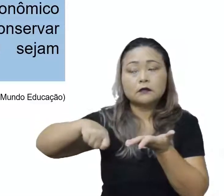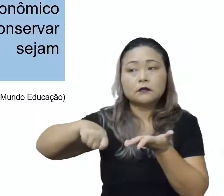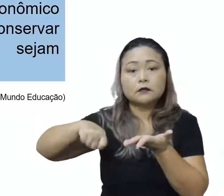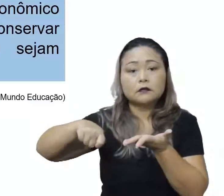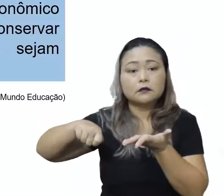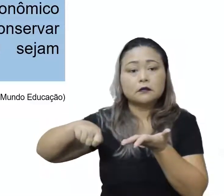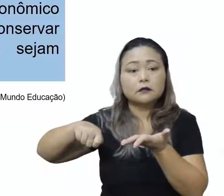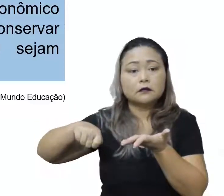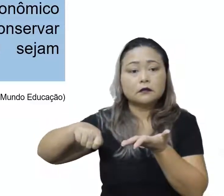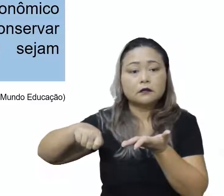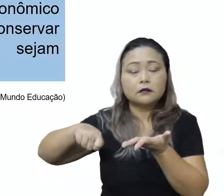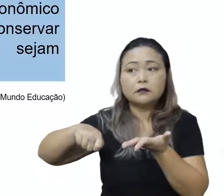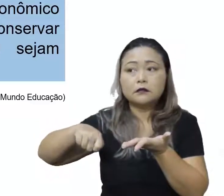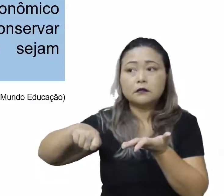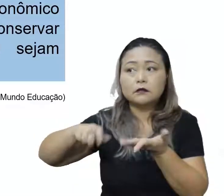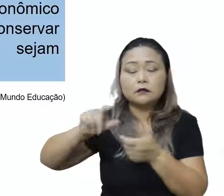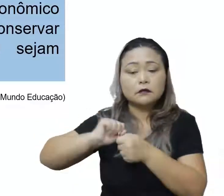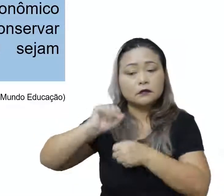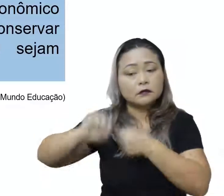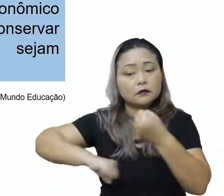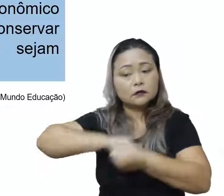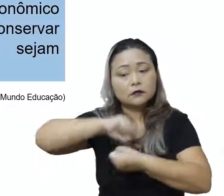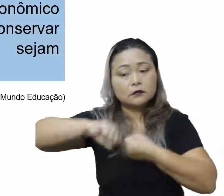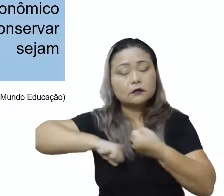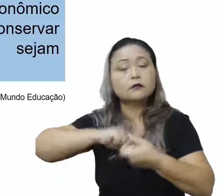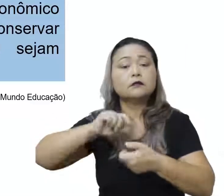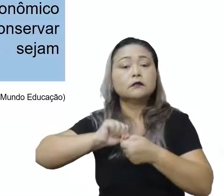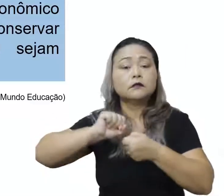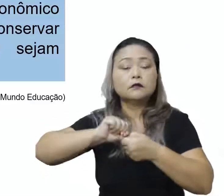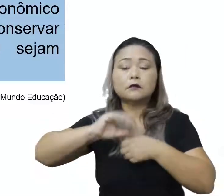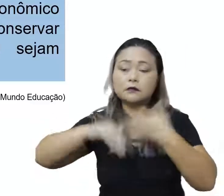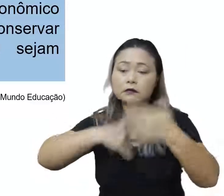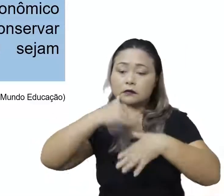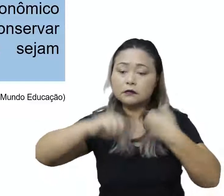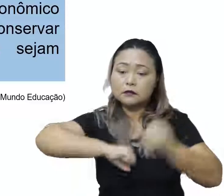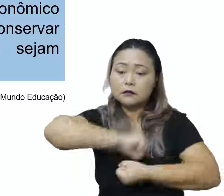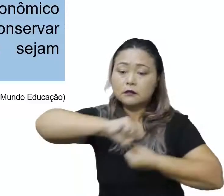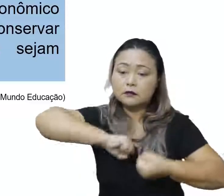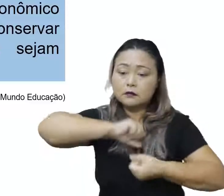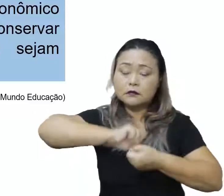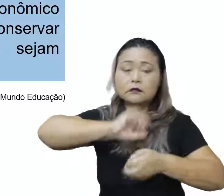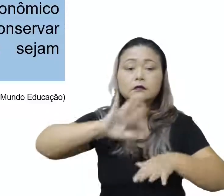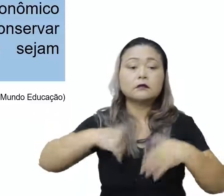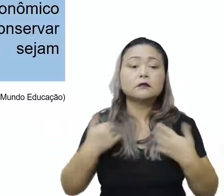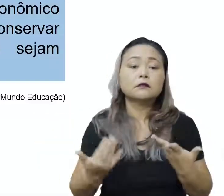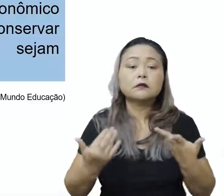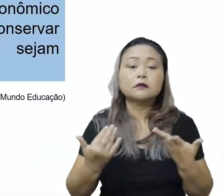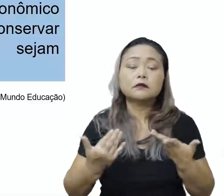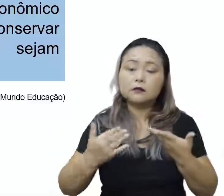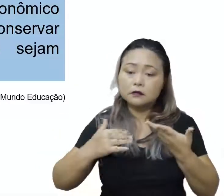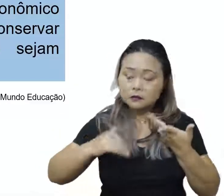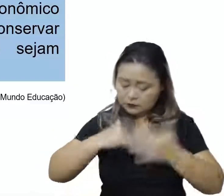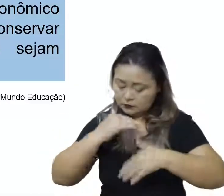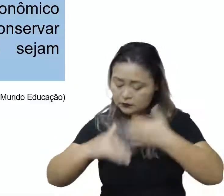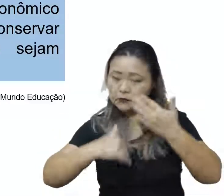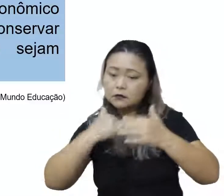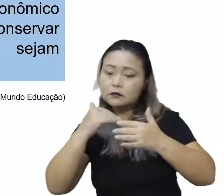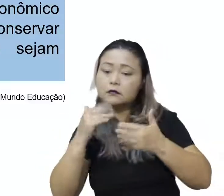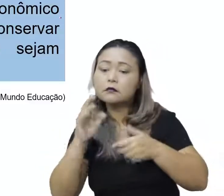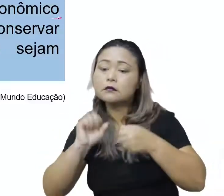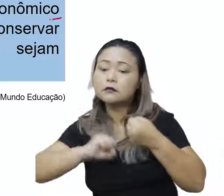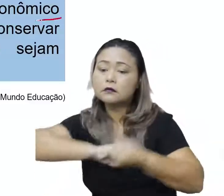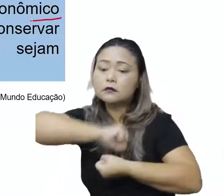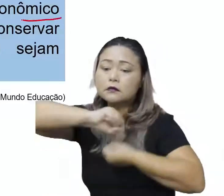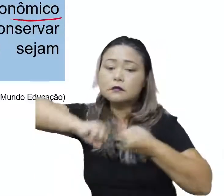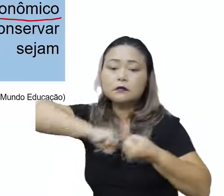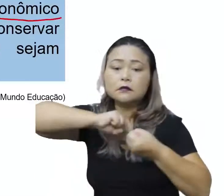ó, é o conceito de desenvolvimento sustentável, beleza? Então, ó, desenvolvimento sustentável está relacionado à